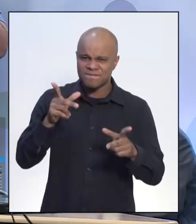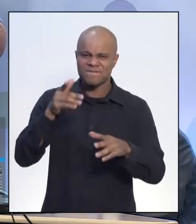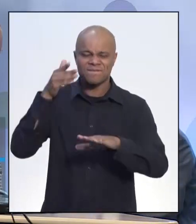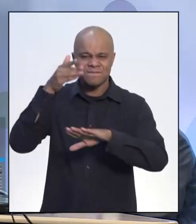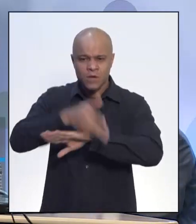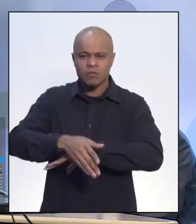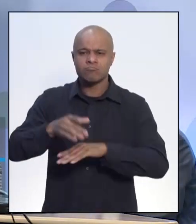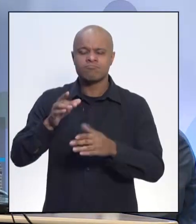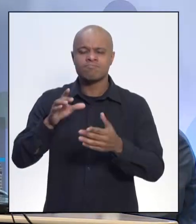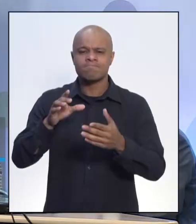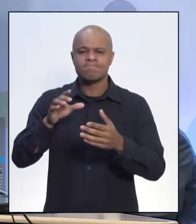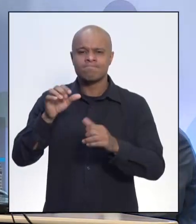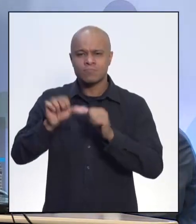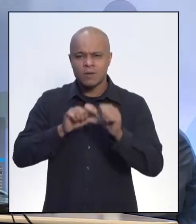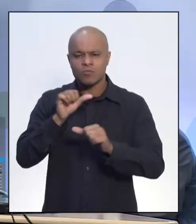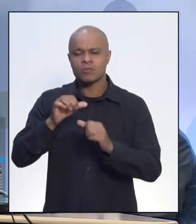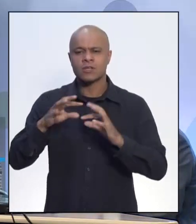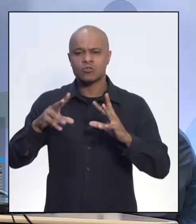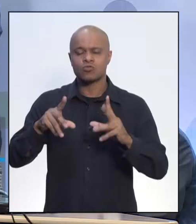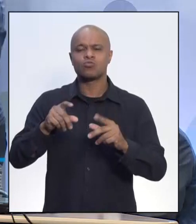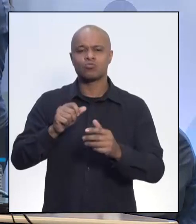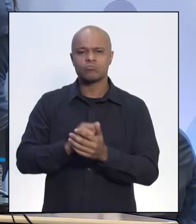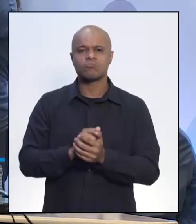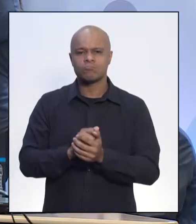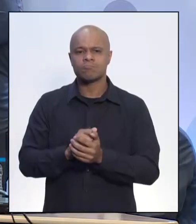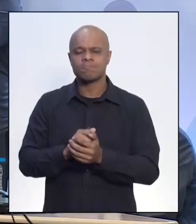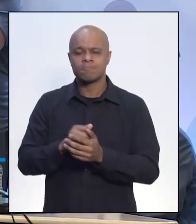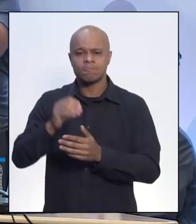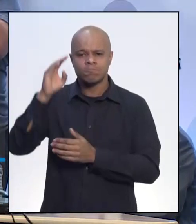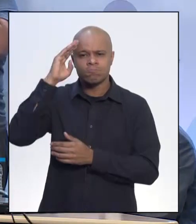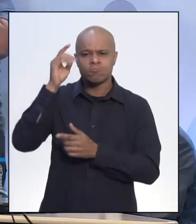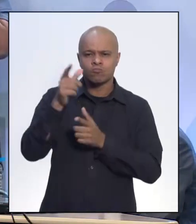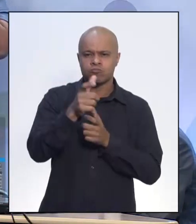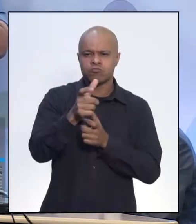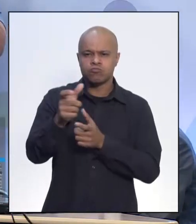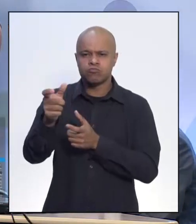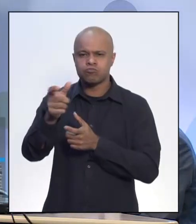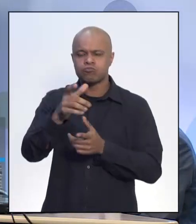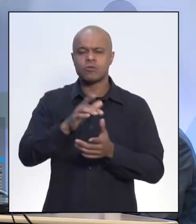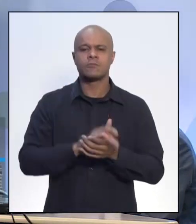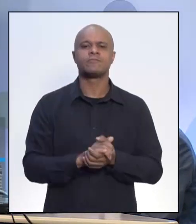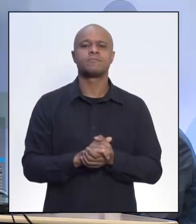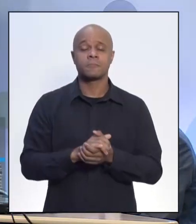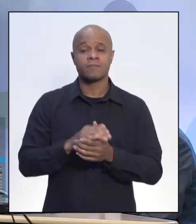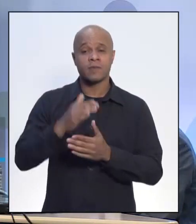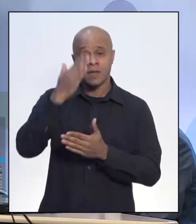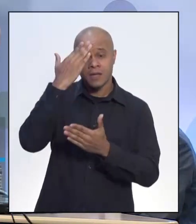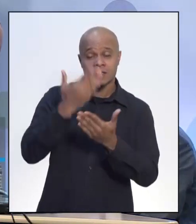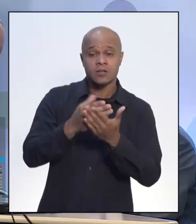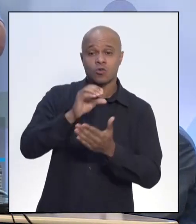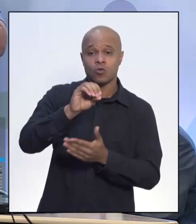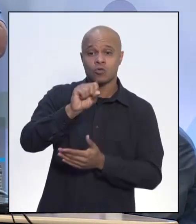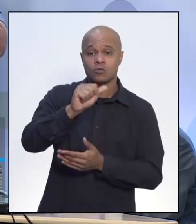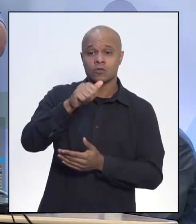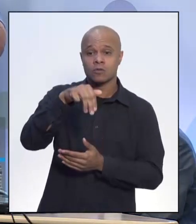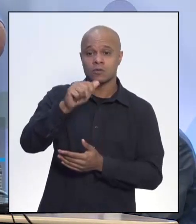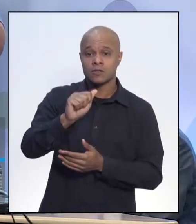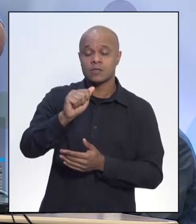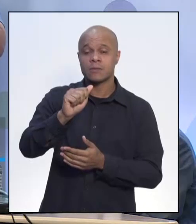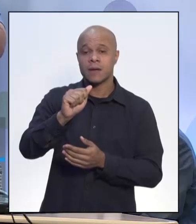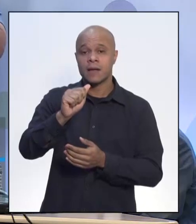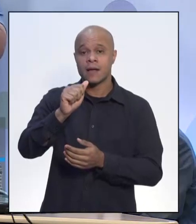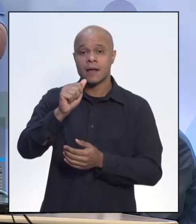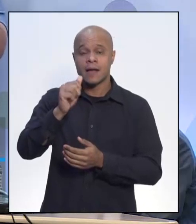era parceiro, né, do Osama Bin Laden. Tá? Então, se acreditava que o Osama Bin Laden estava escondido em... São milhares